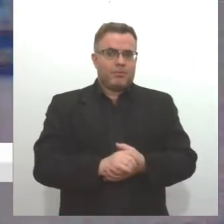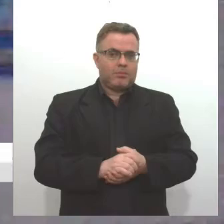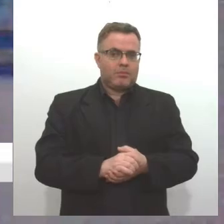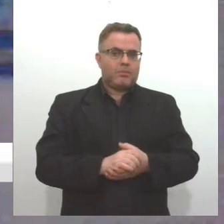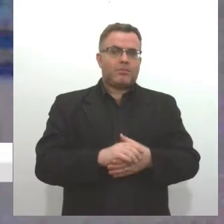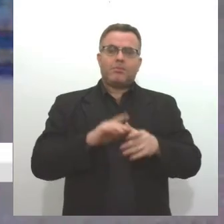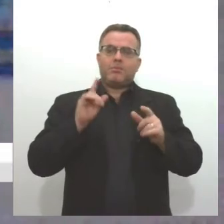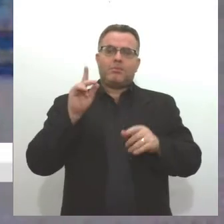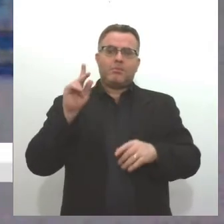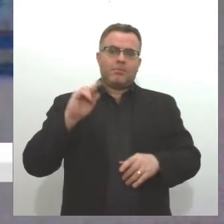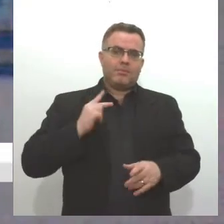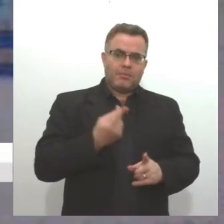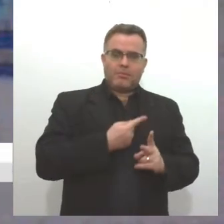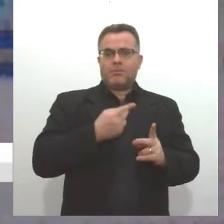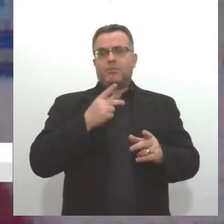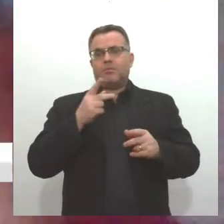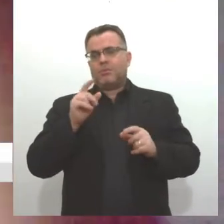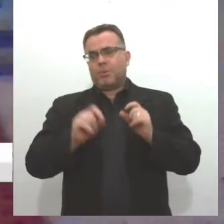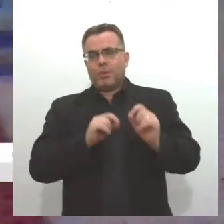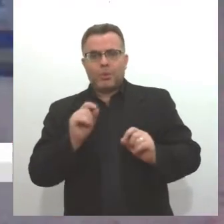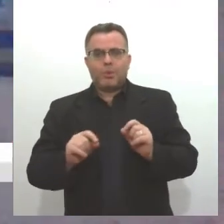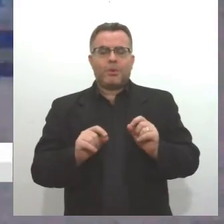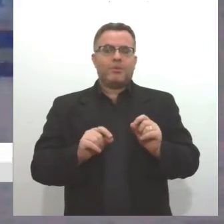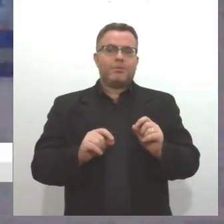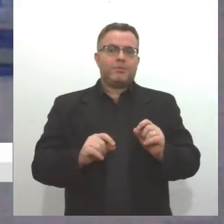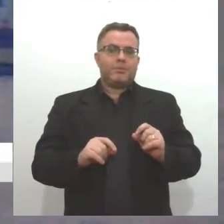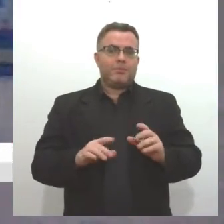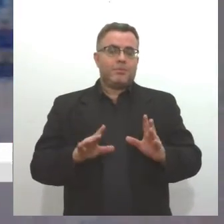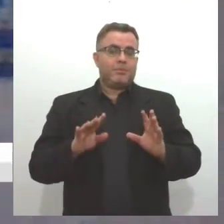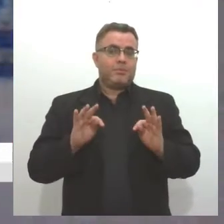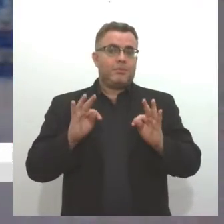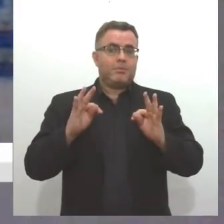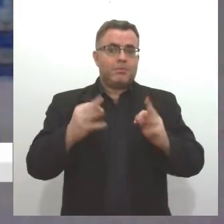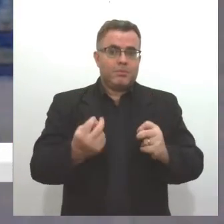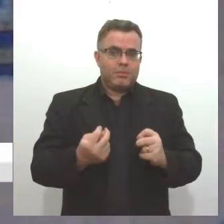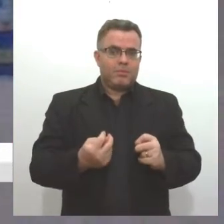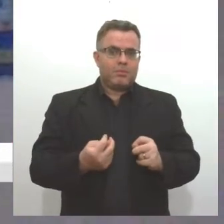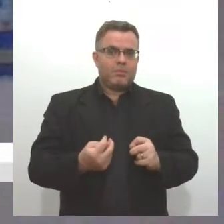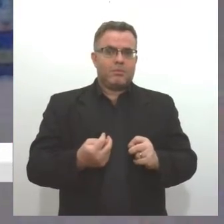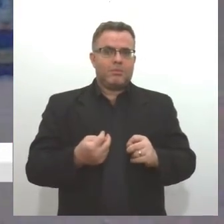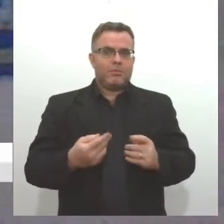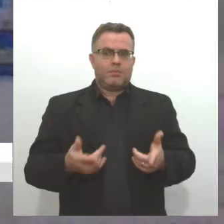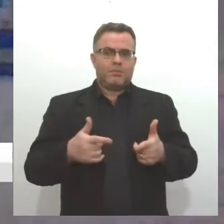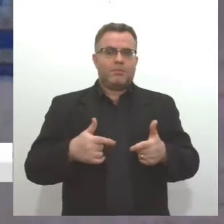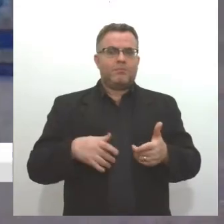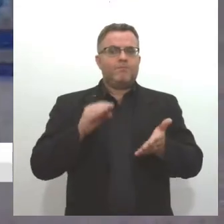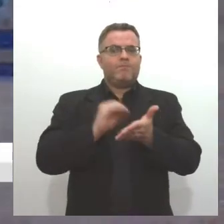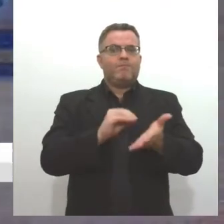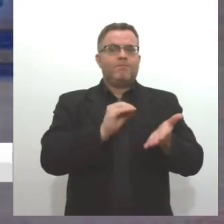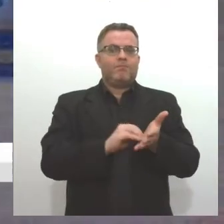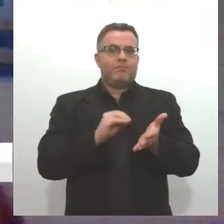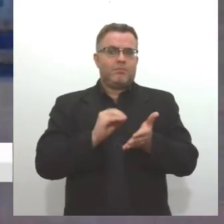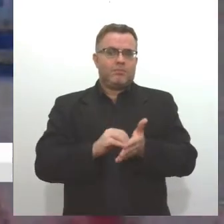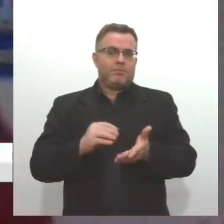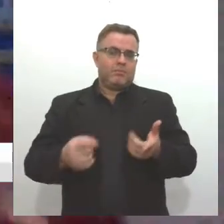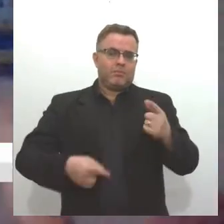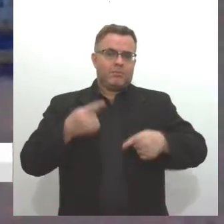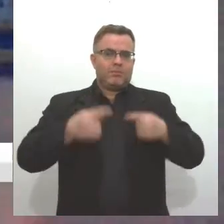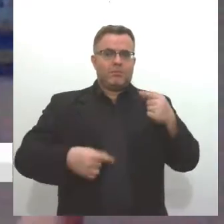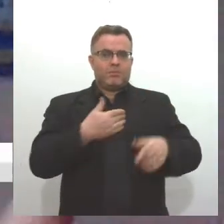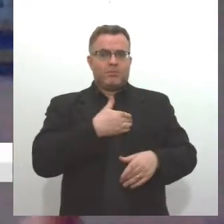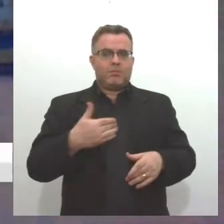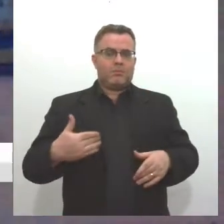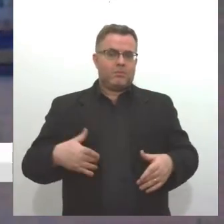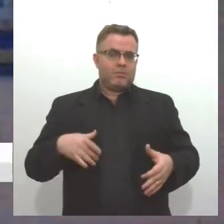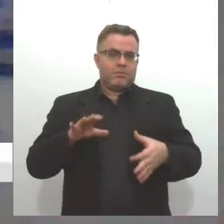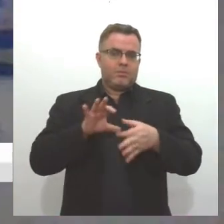de transexuais. A gente tem todas as pastas, querida, a deficiência da discussão da política pública LGBT.